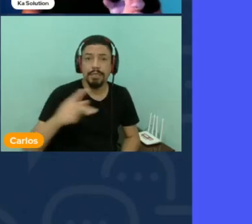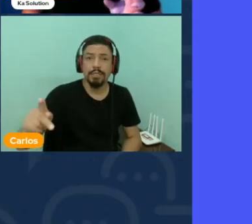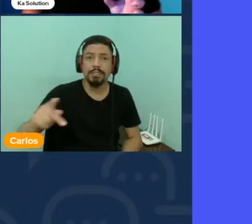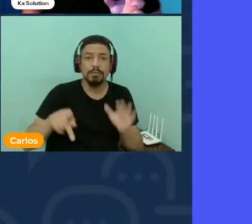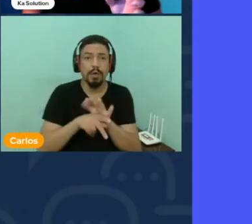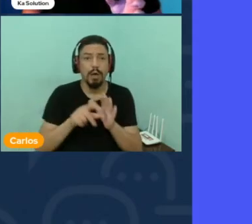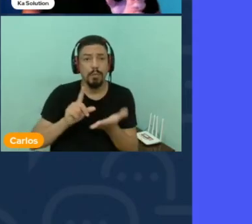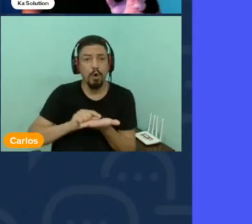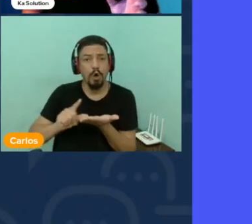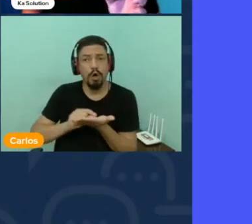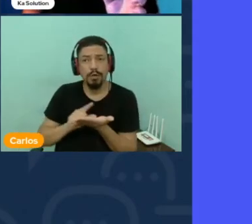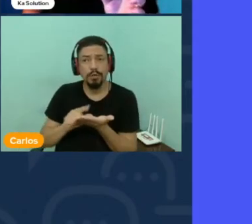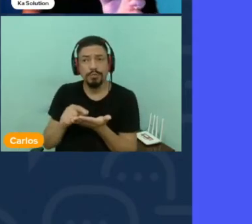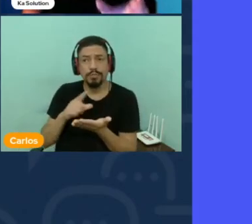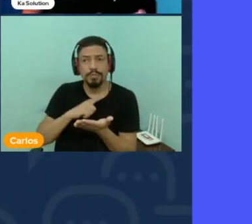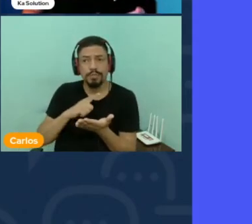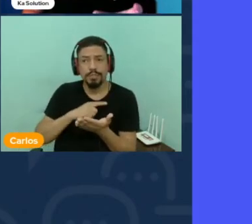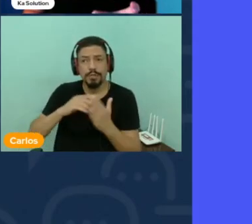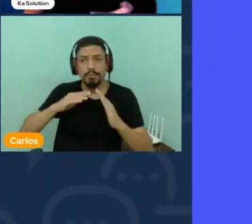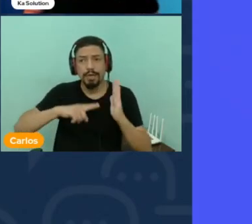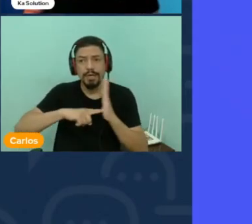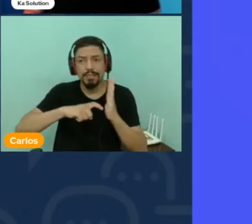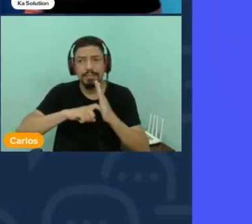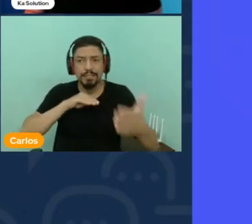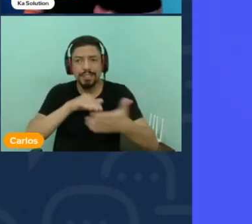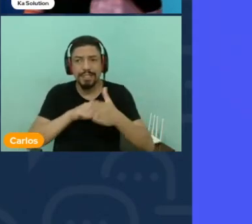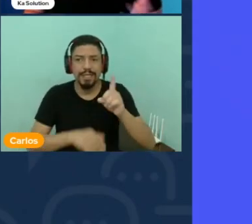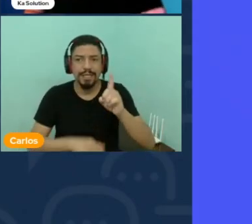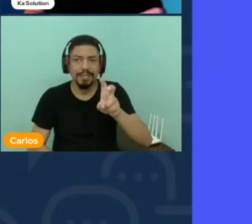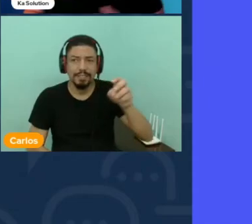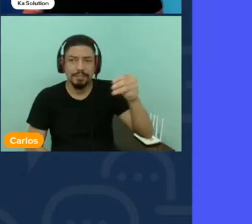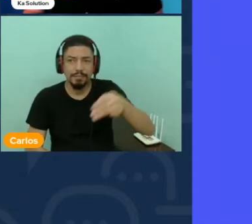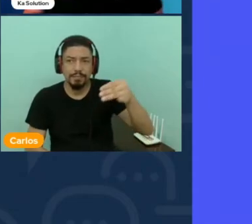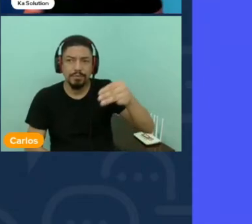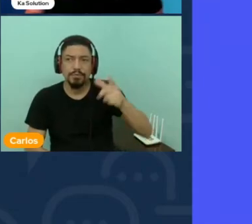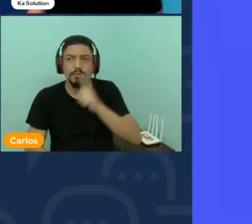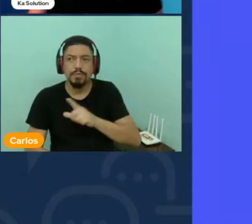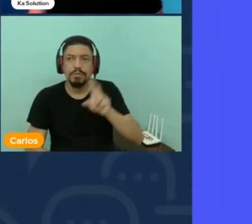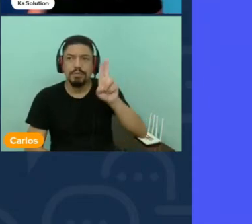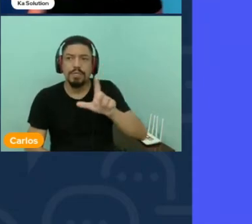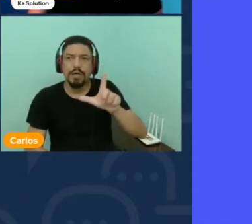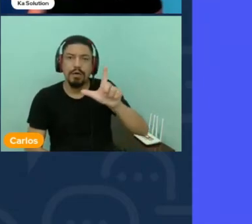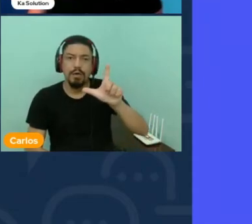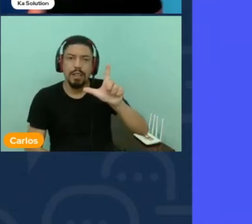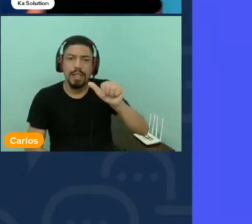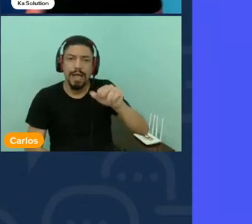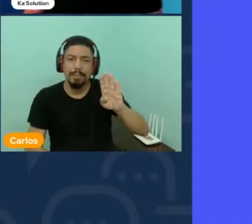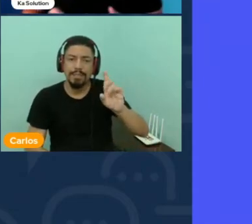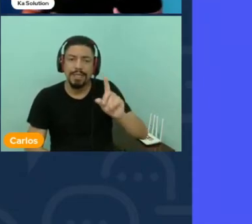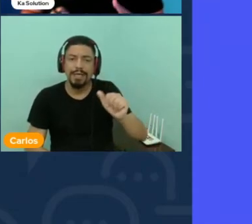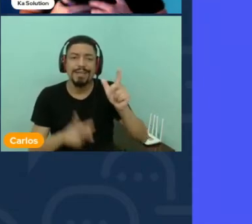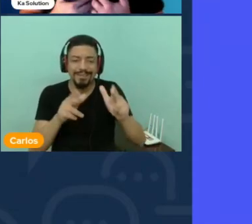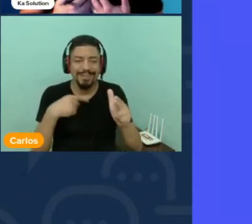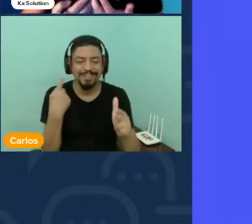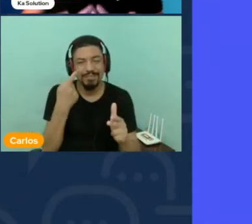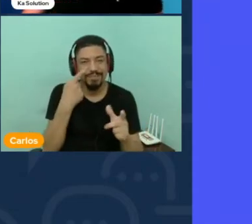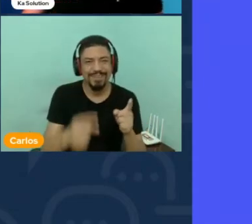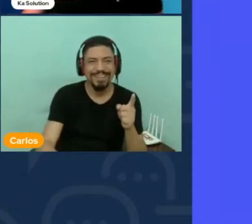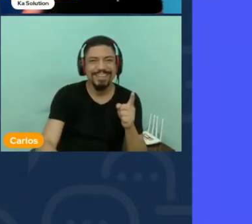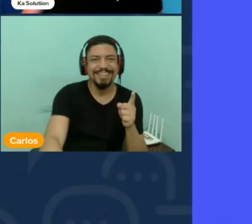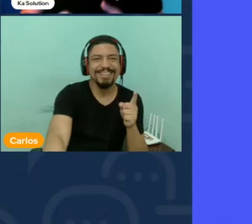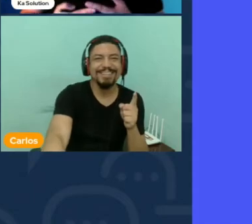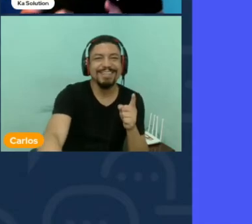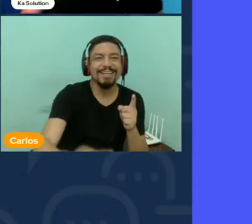que tem uma execução de até 15 minutos, eu posso utilizar o Lambda, como a gente viu aqui. E eu não preciso